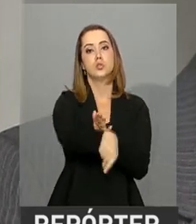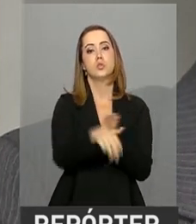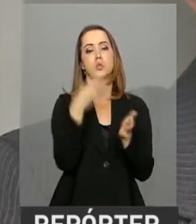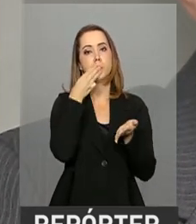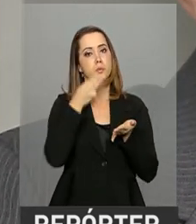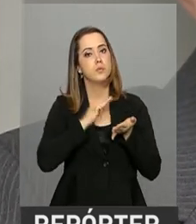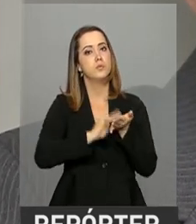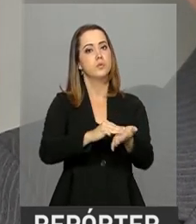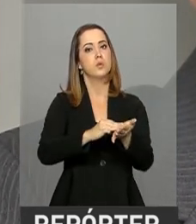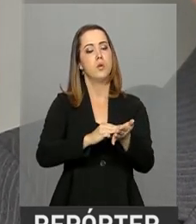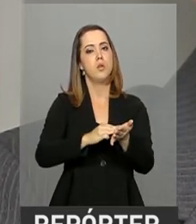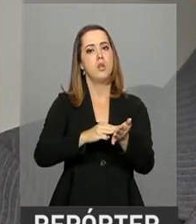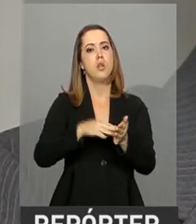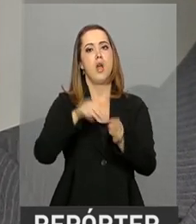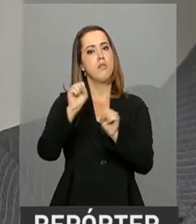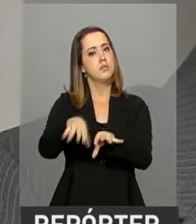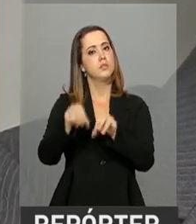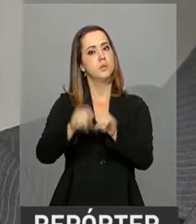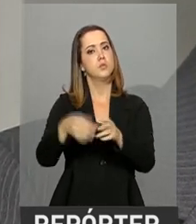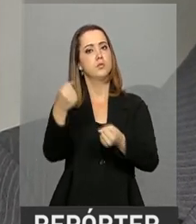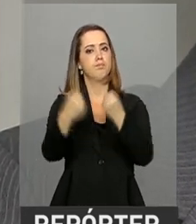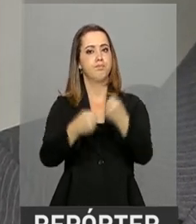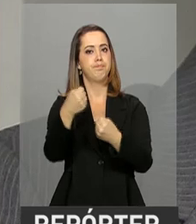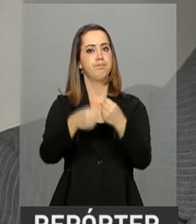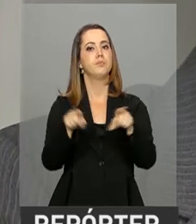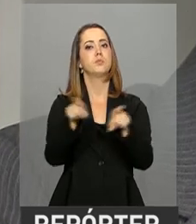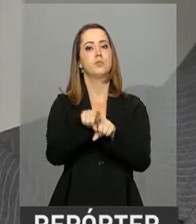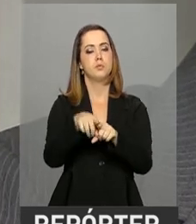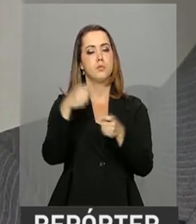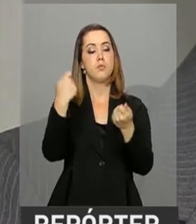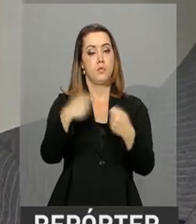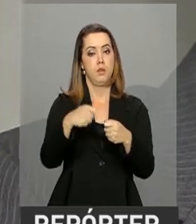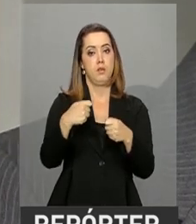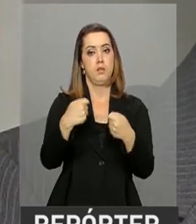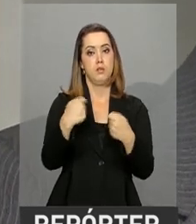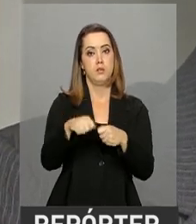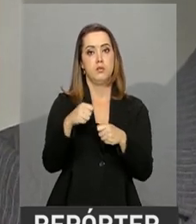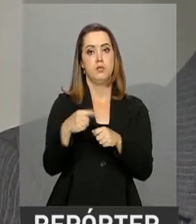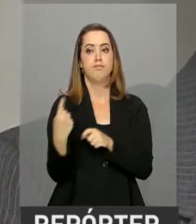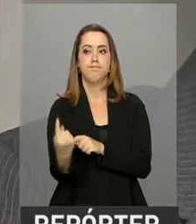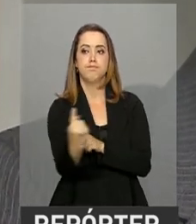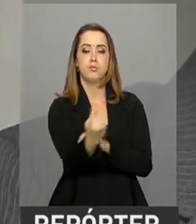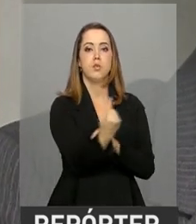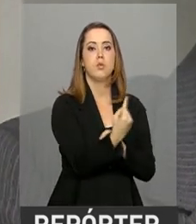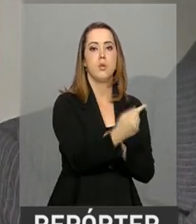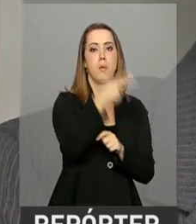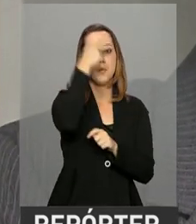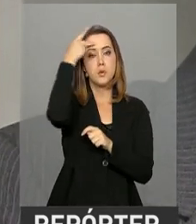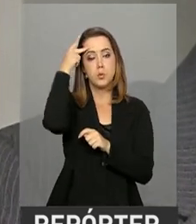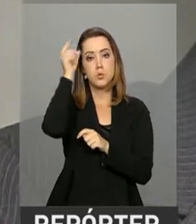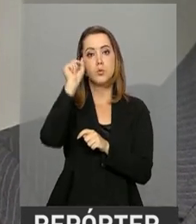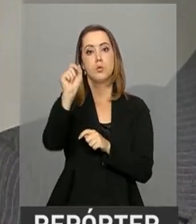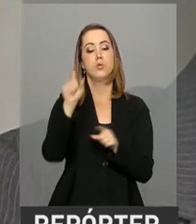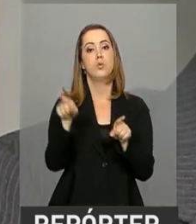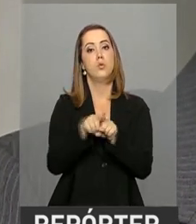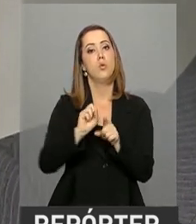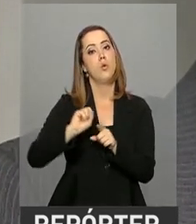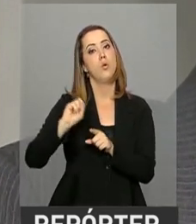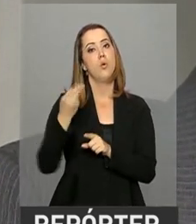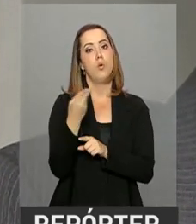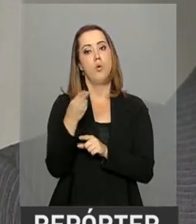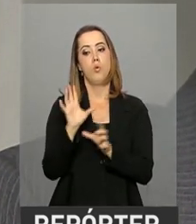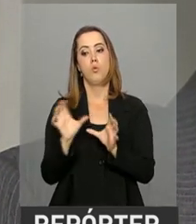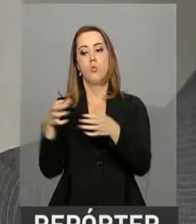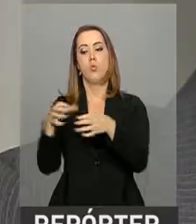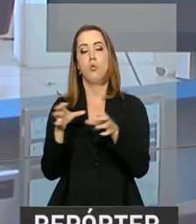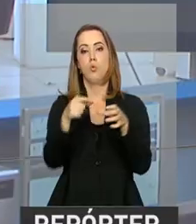relacionadas à educação pro trânsito que tem a ver com as necessidades específicas de determinado o perfil de condutor ou a área